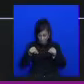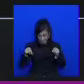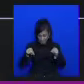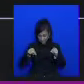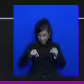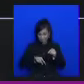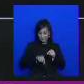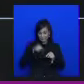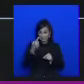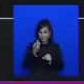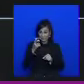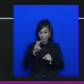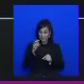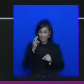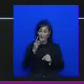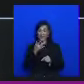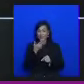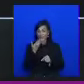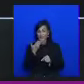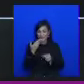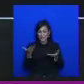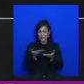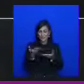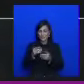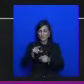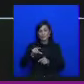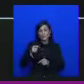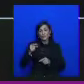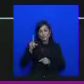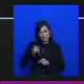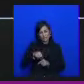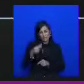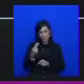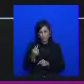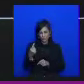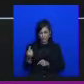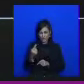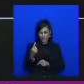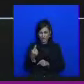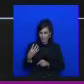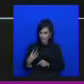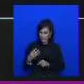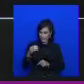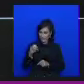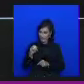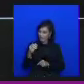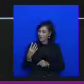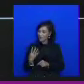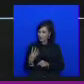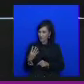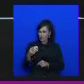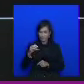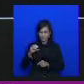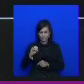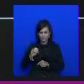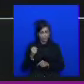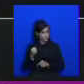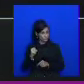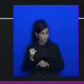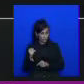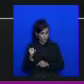da Loto Fácil de hoje. Vamos conferir. 21, 14, 04.